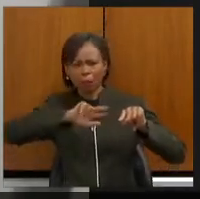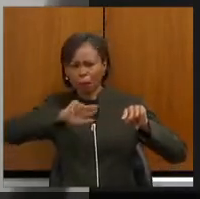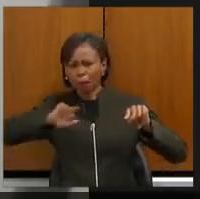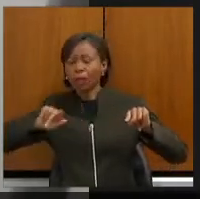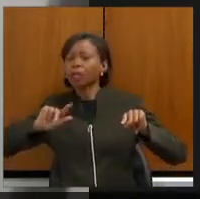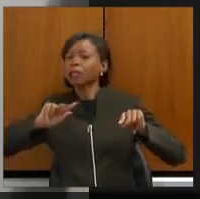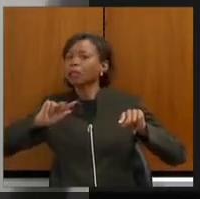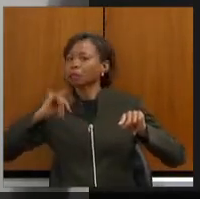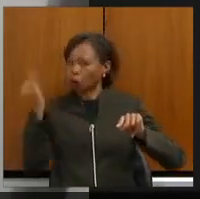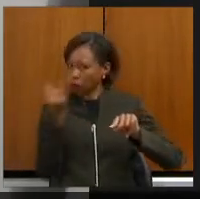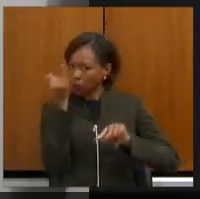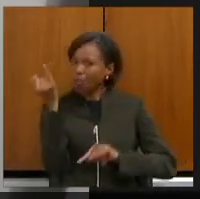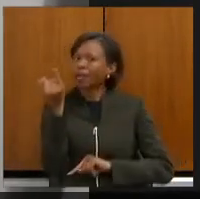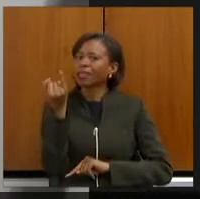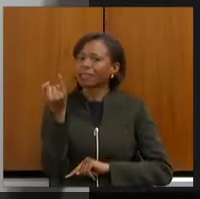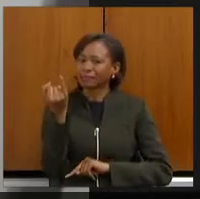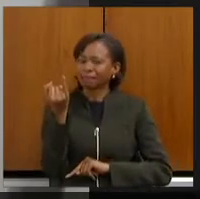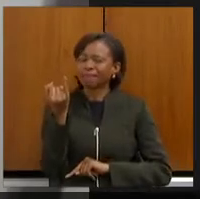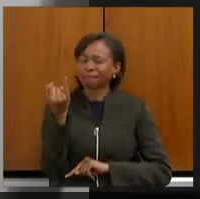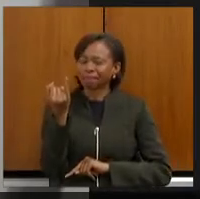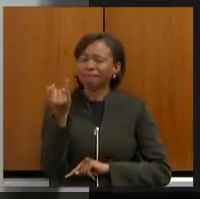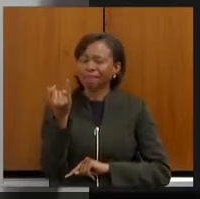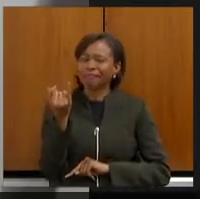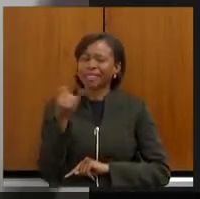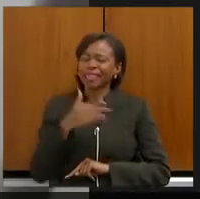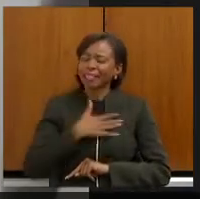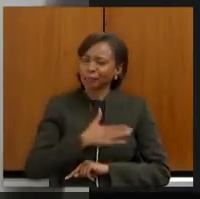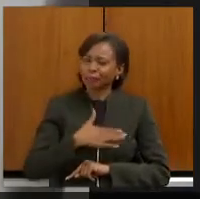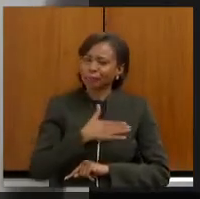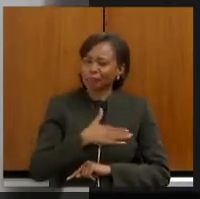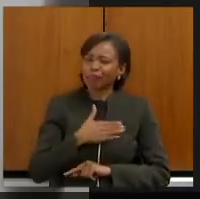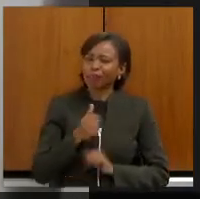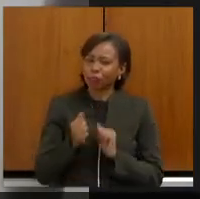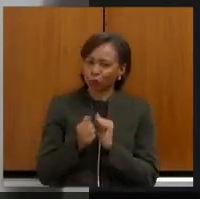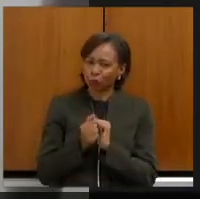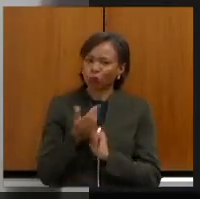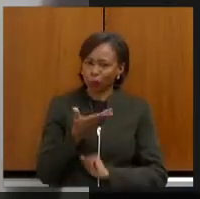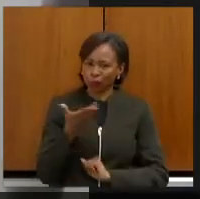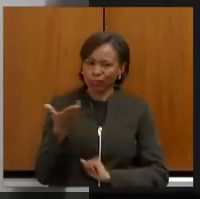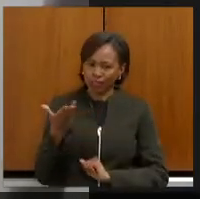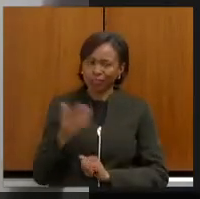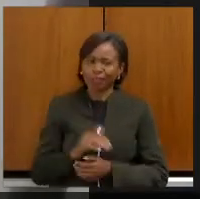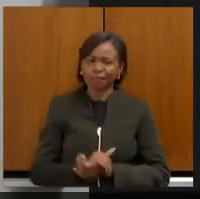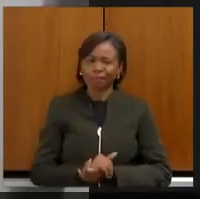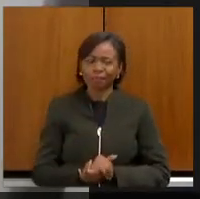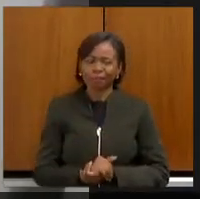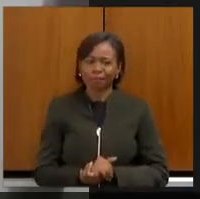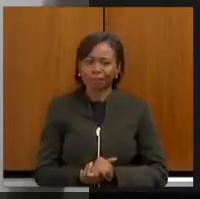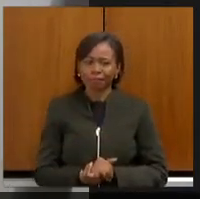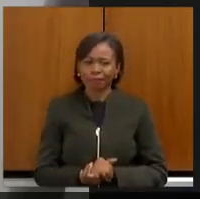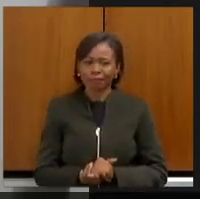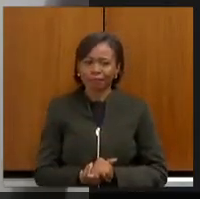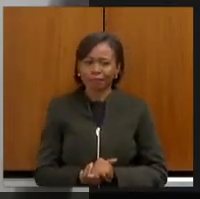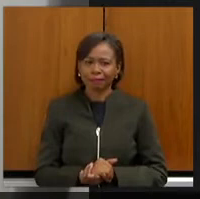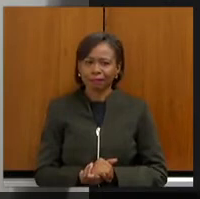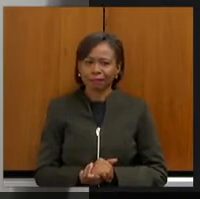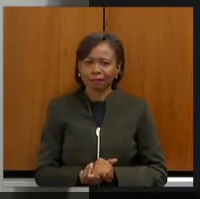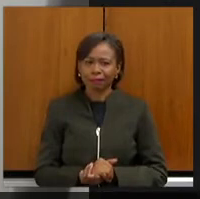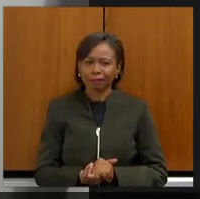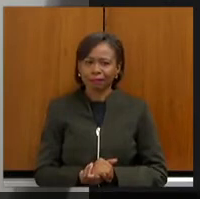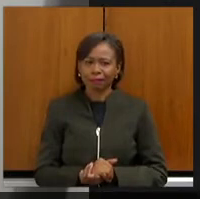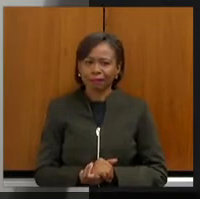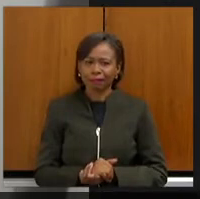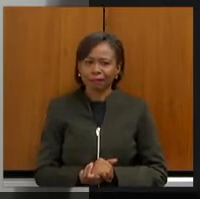significativo é uma honra participar com todas vocês mesmo que de forma remota é eu não